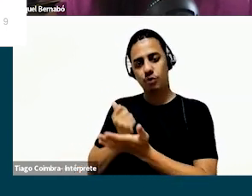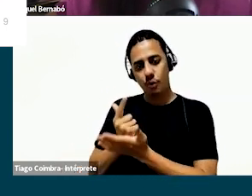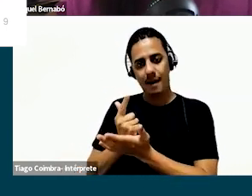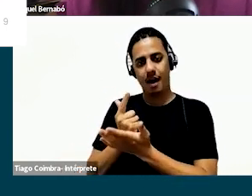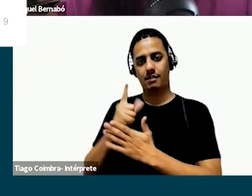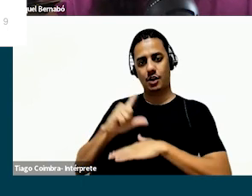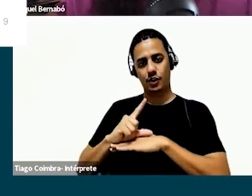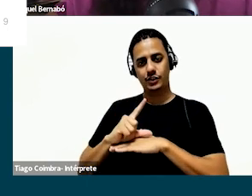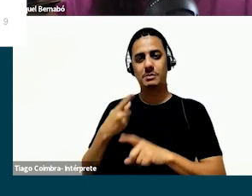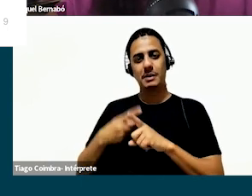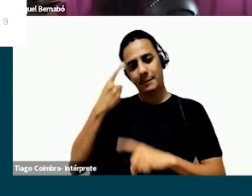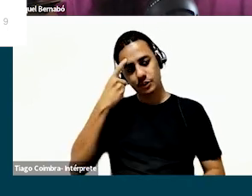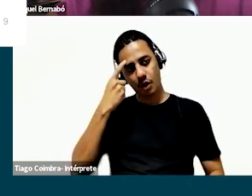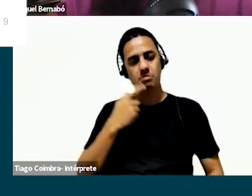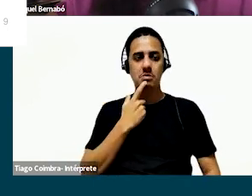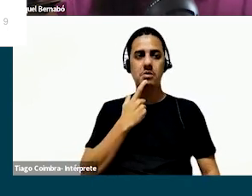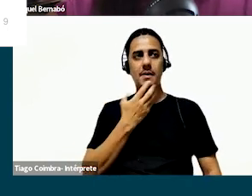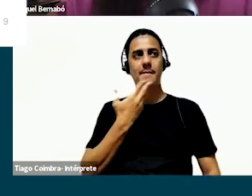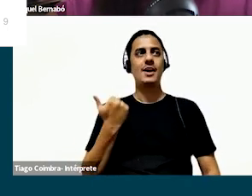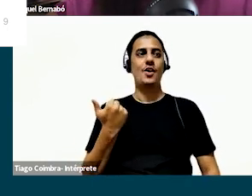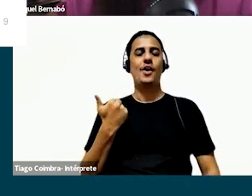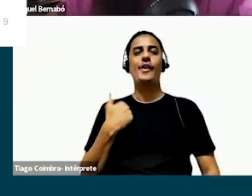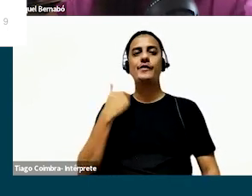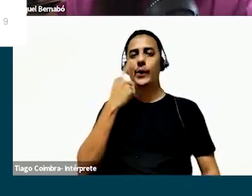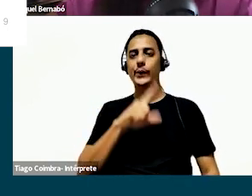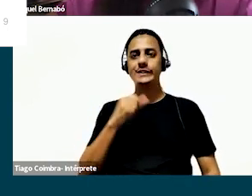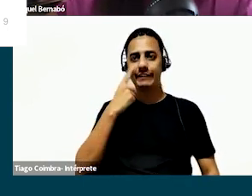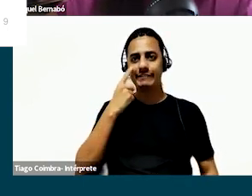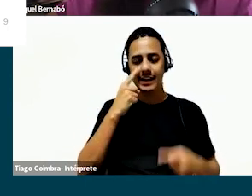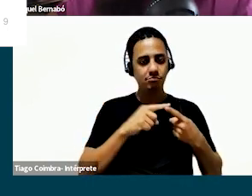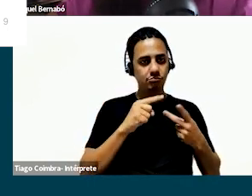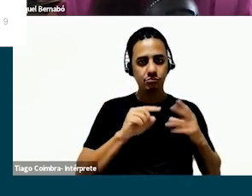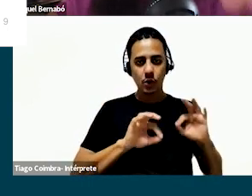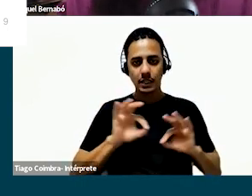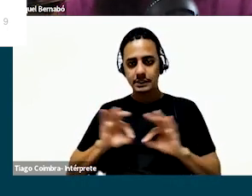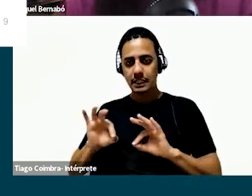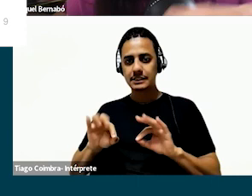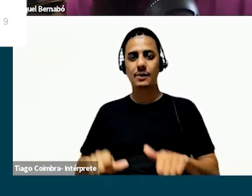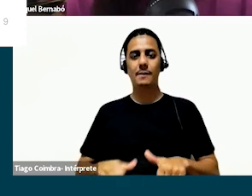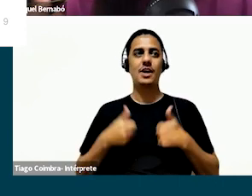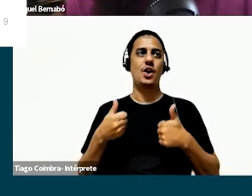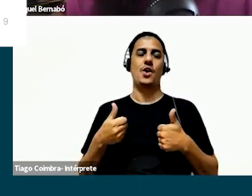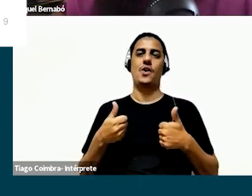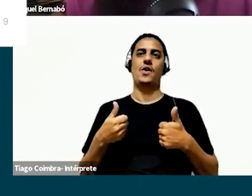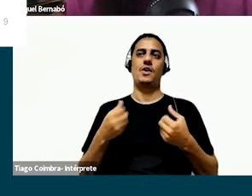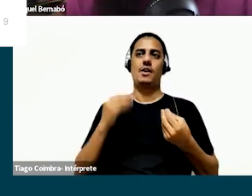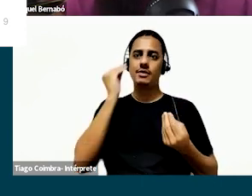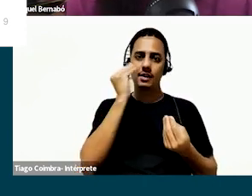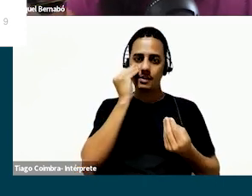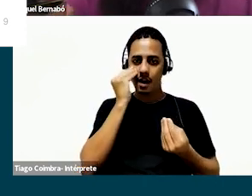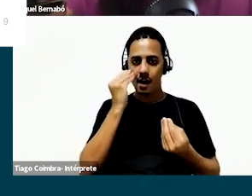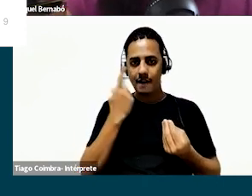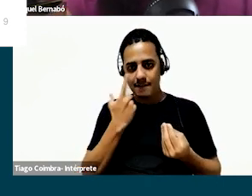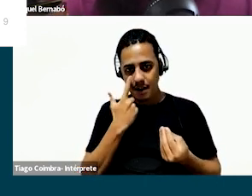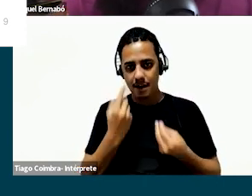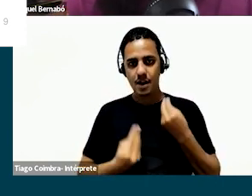loja presencial. Eles foram escolher o berço presencialmente, porque eles pensaram que assim eles iam conseguir ver as dimensões e disposições do berço, usando